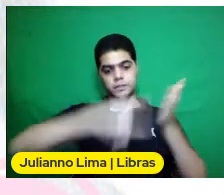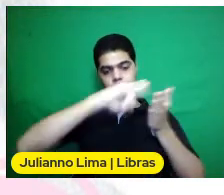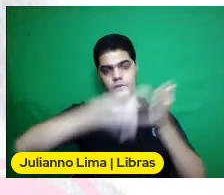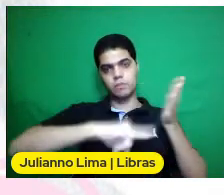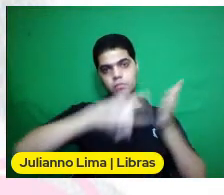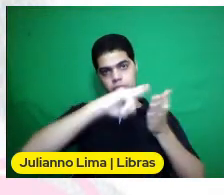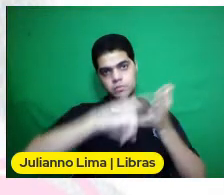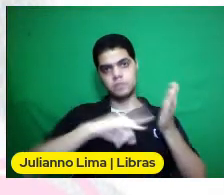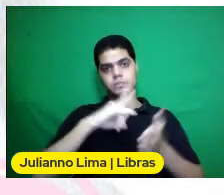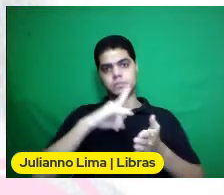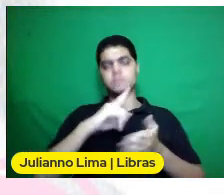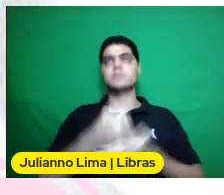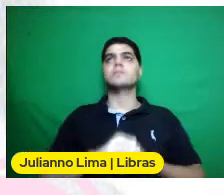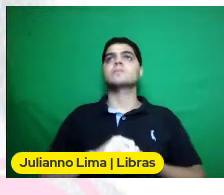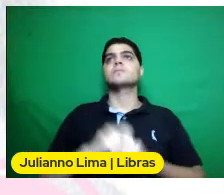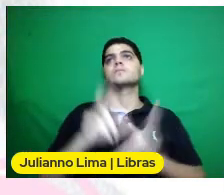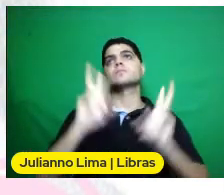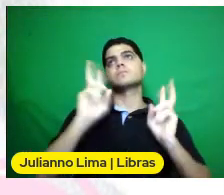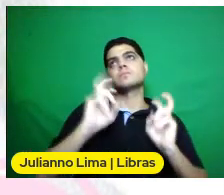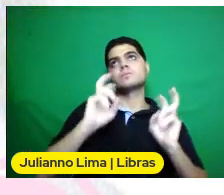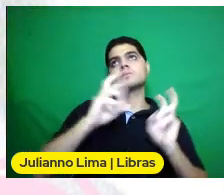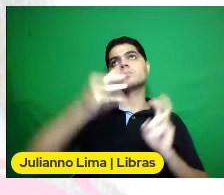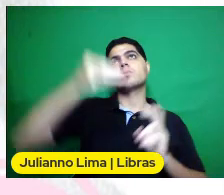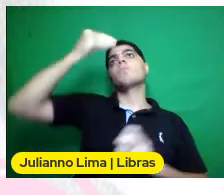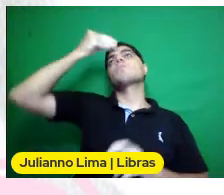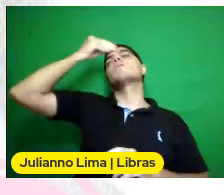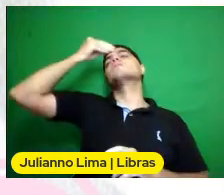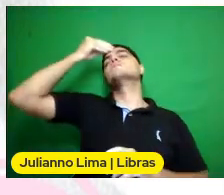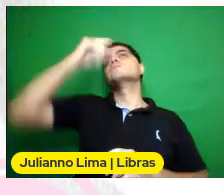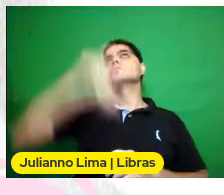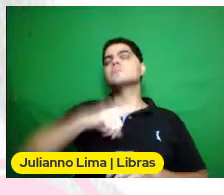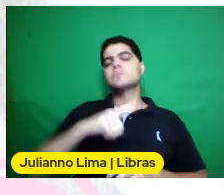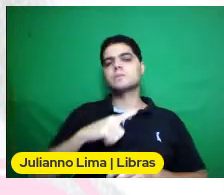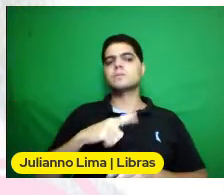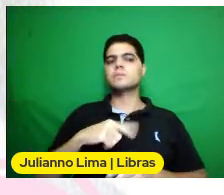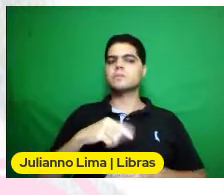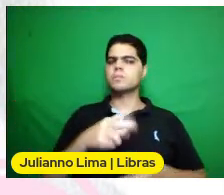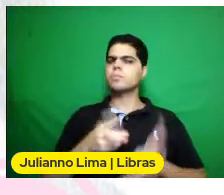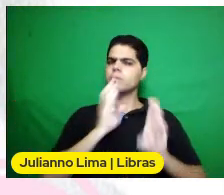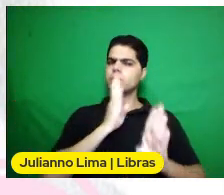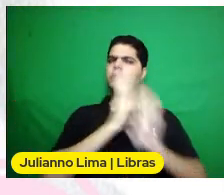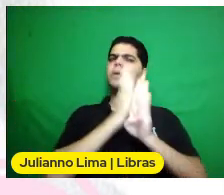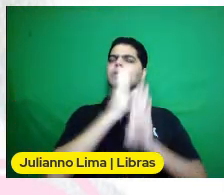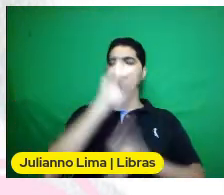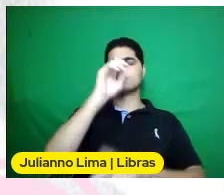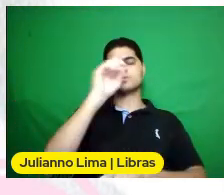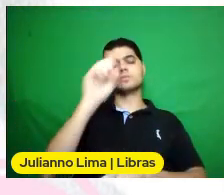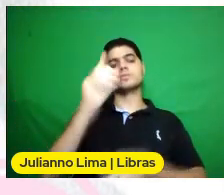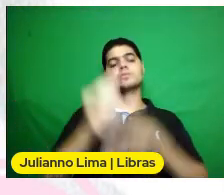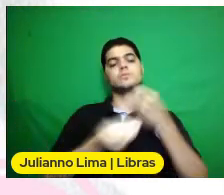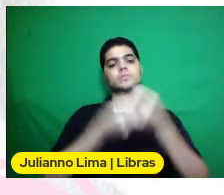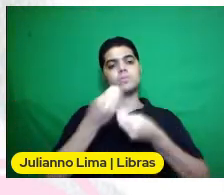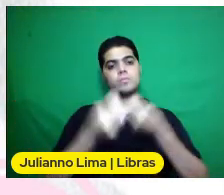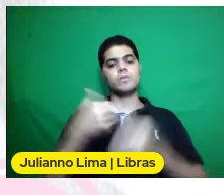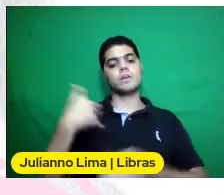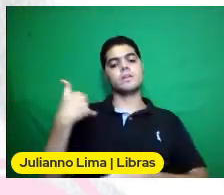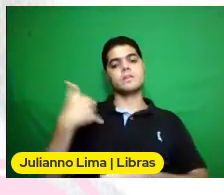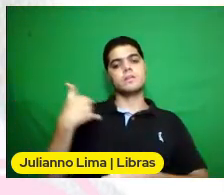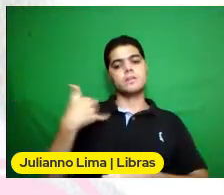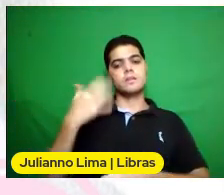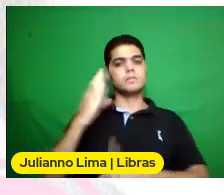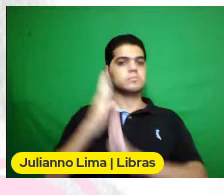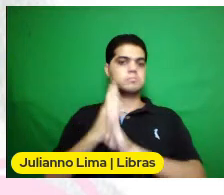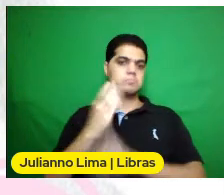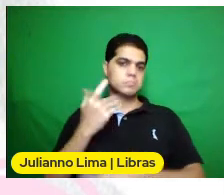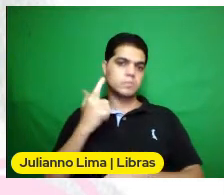do batismo, e era a partir disso que a gente chegou à idade. Mas